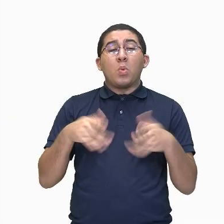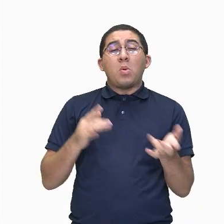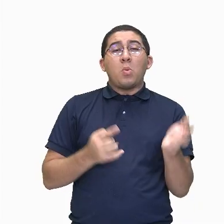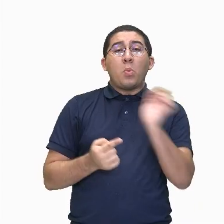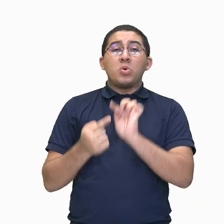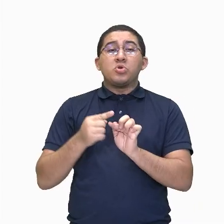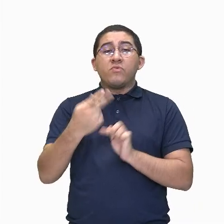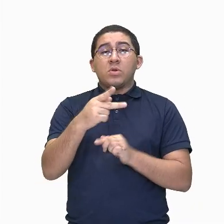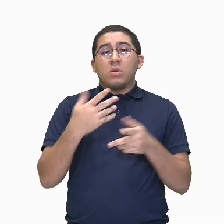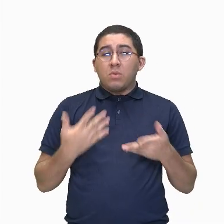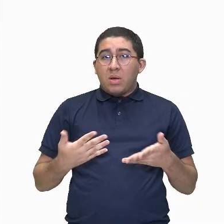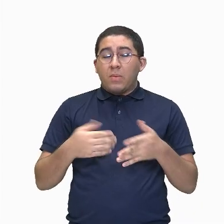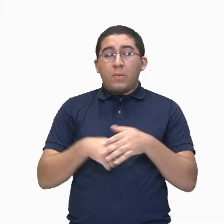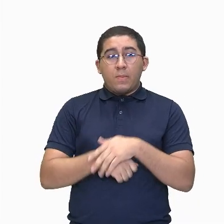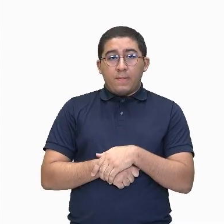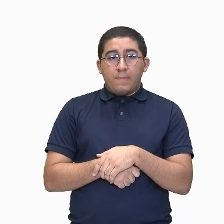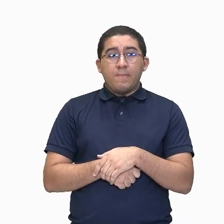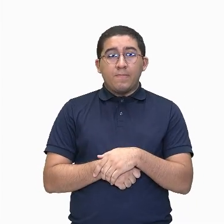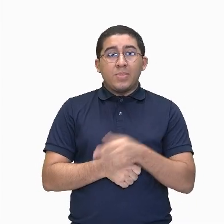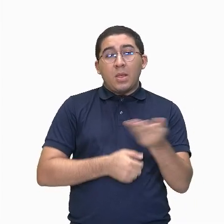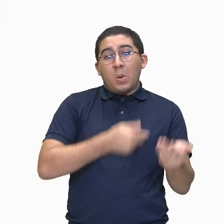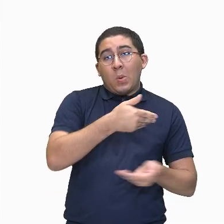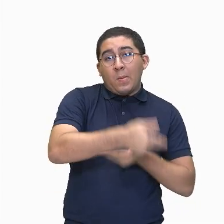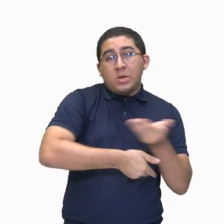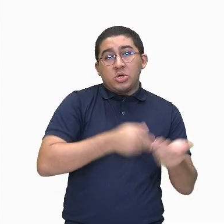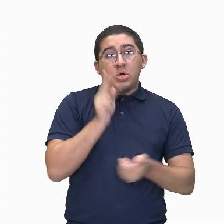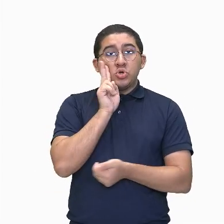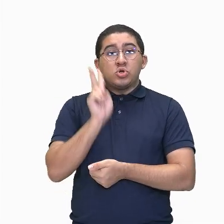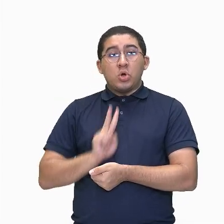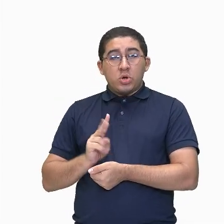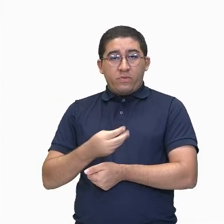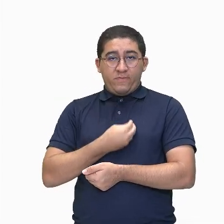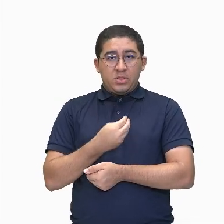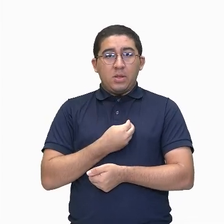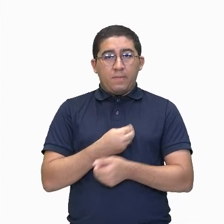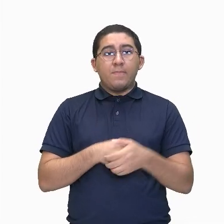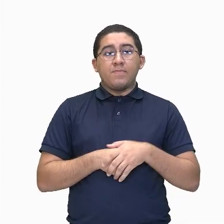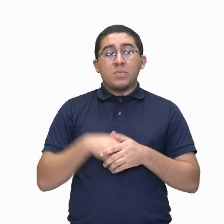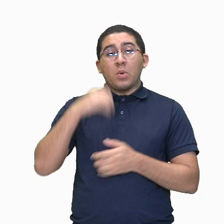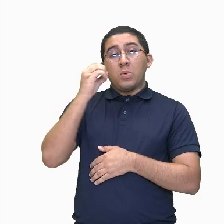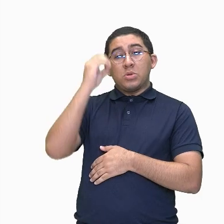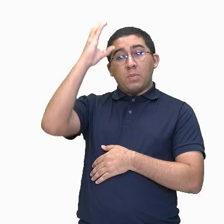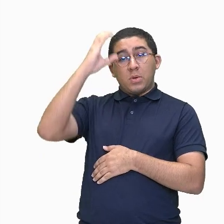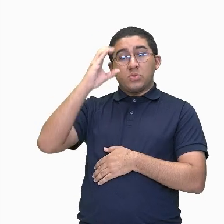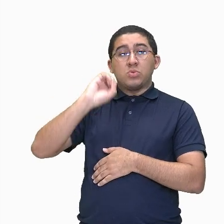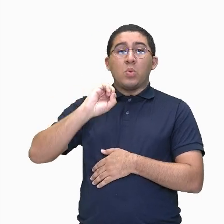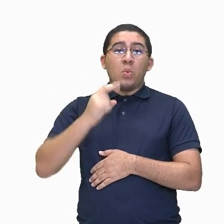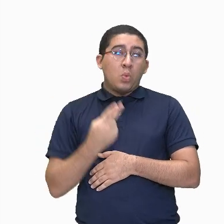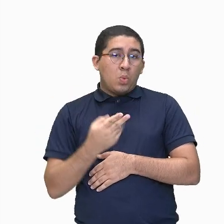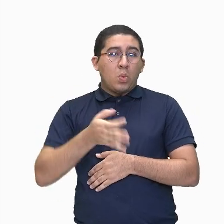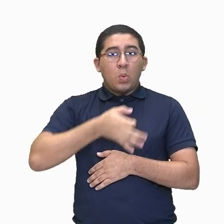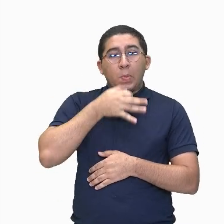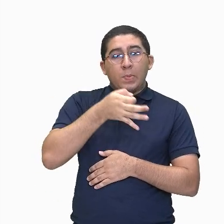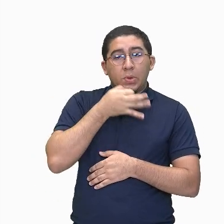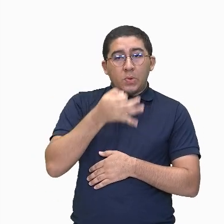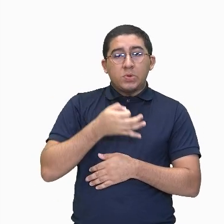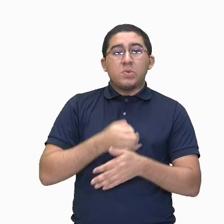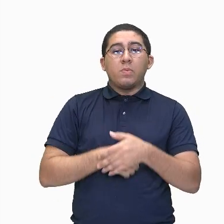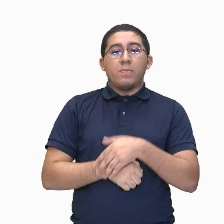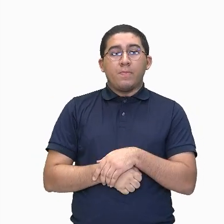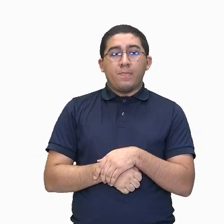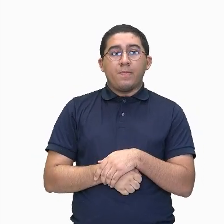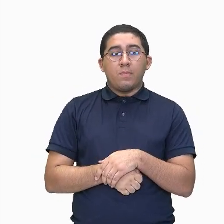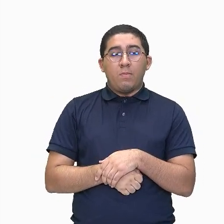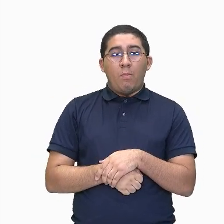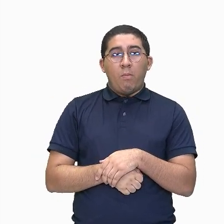entrevista? Para compartilhar histórias de vida, conhecimentos ou opiniões.